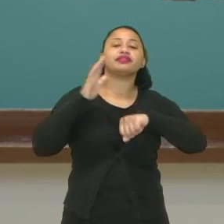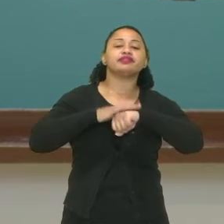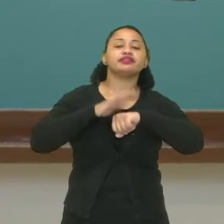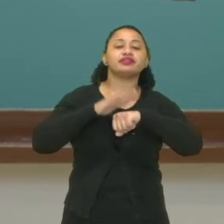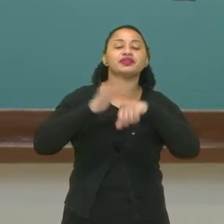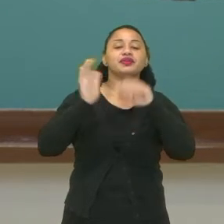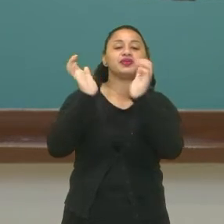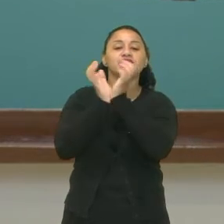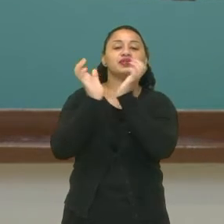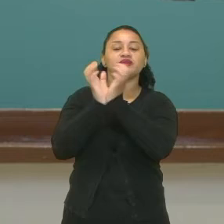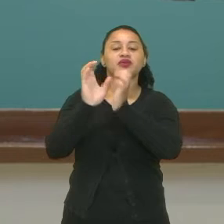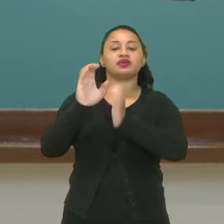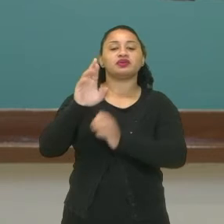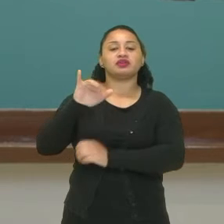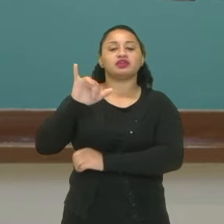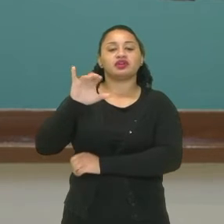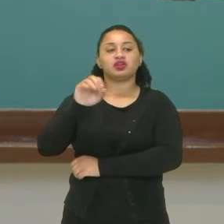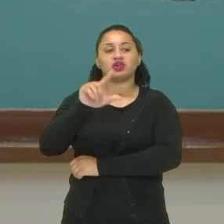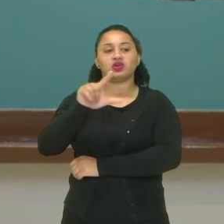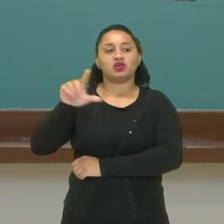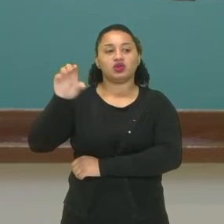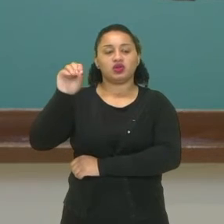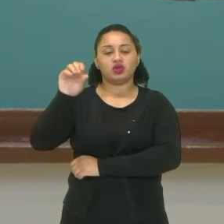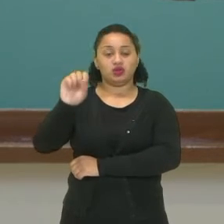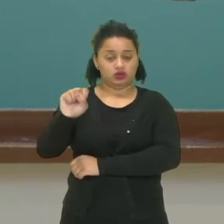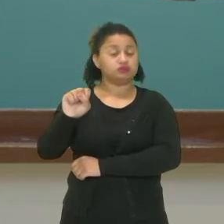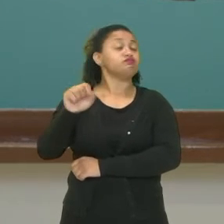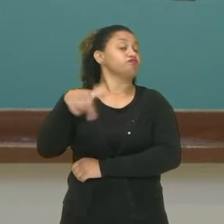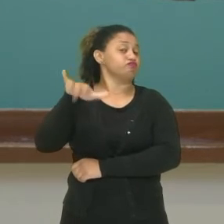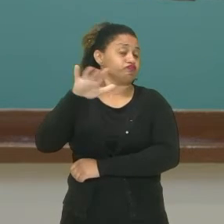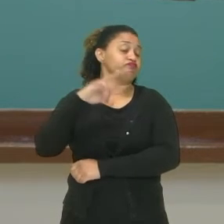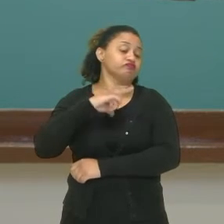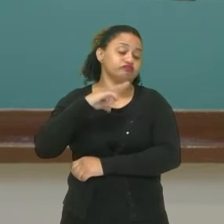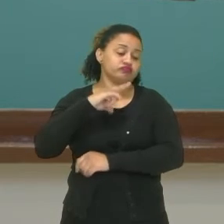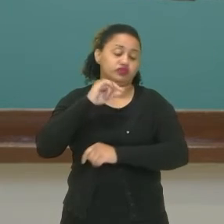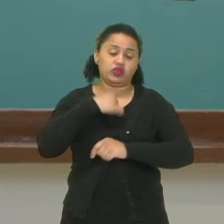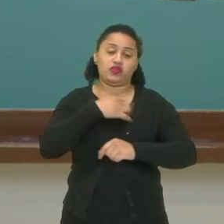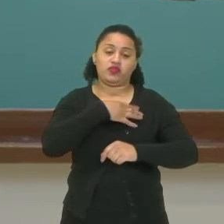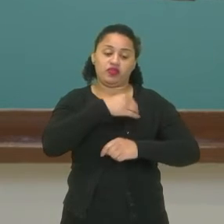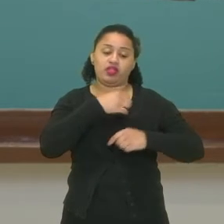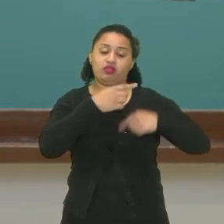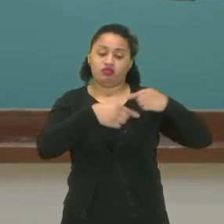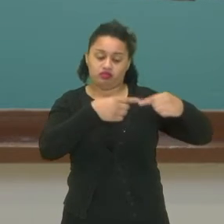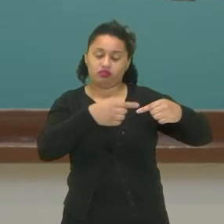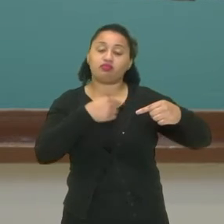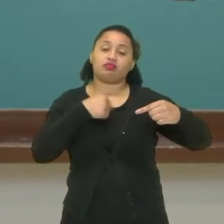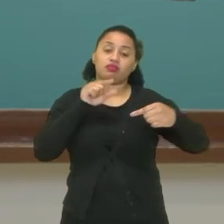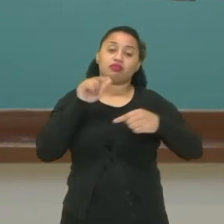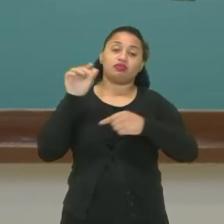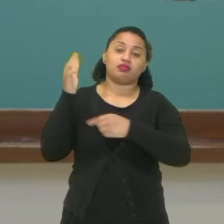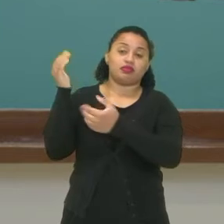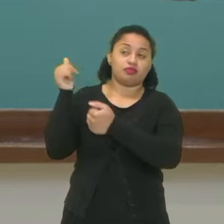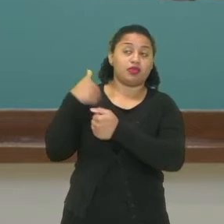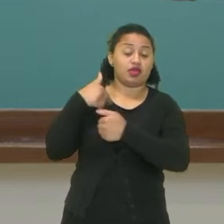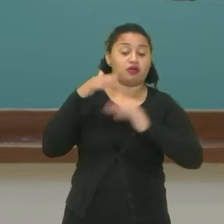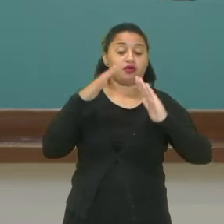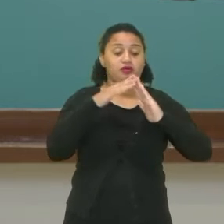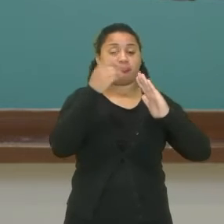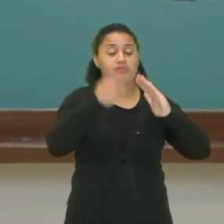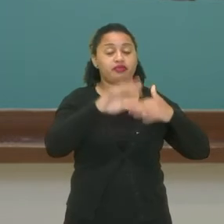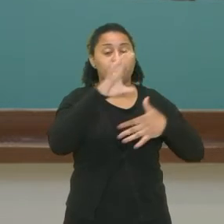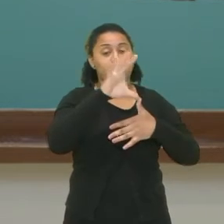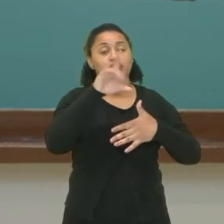das elites crioulas, né, os crioulos que eram descendentes de espanhóis que viviam na América, tinham